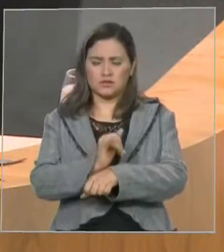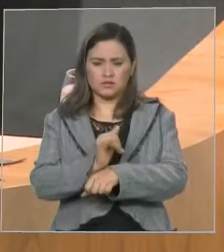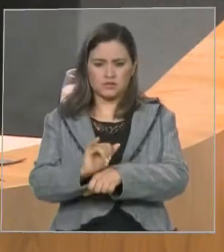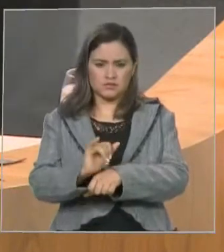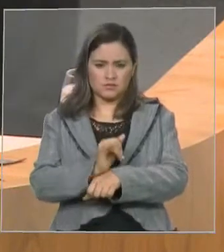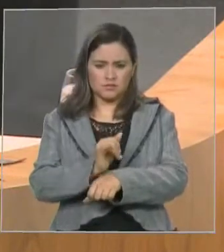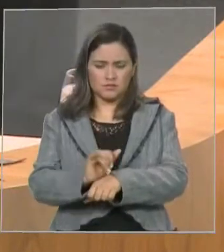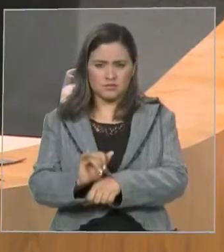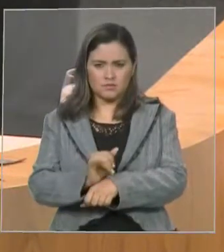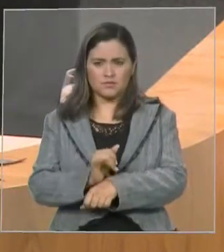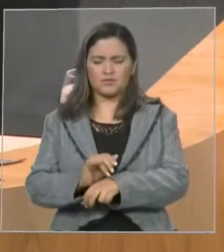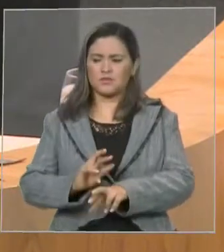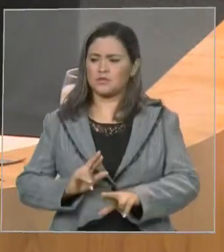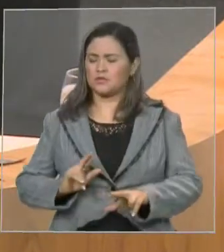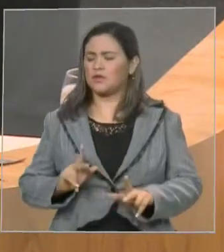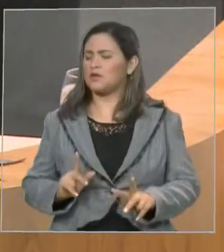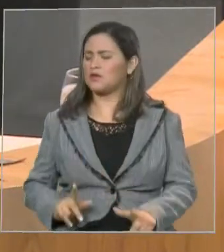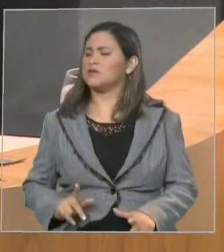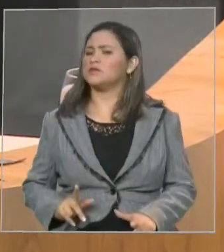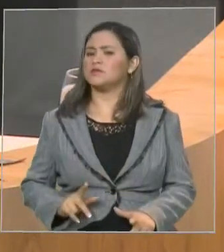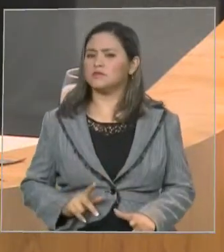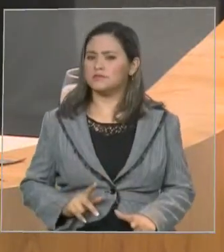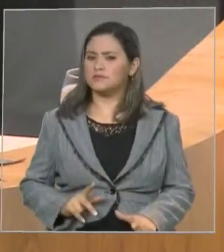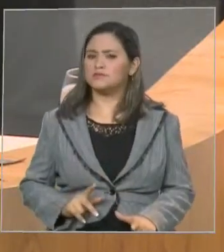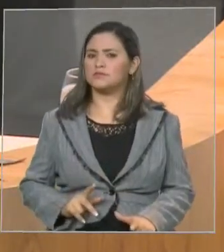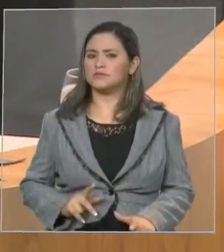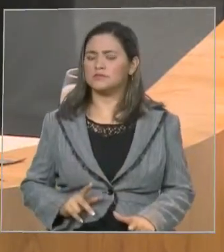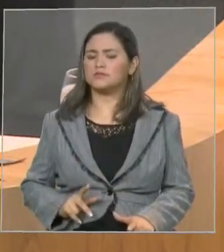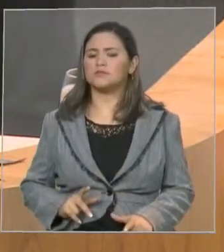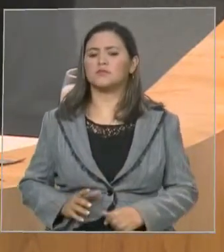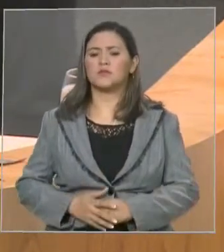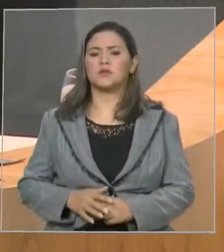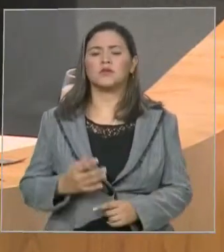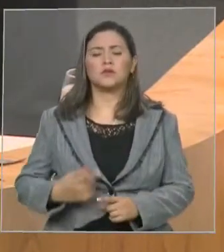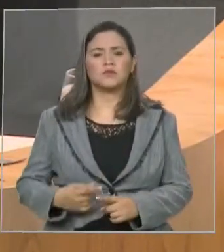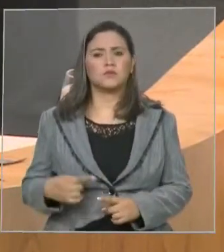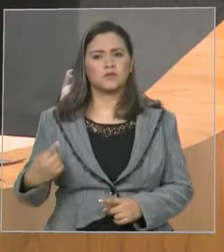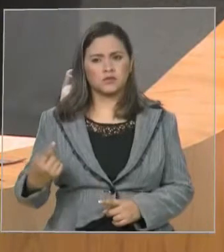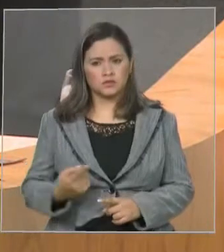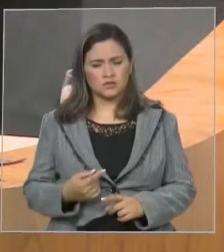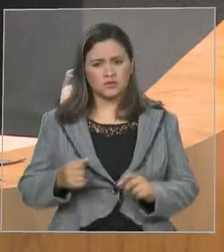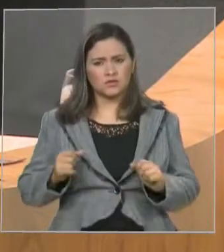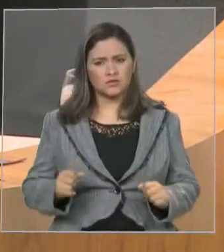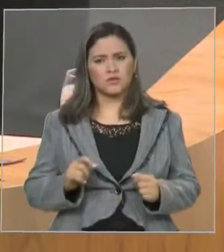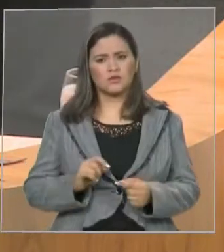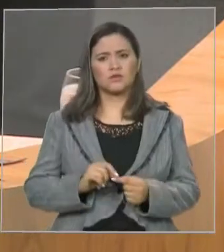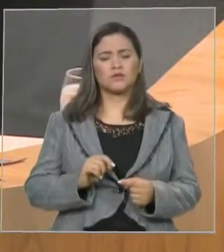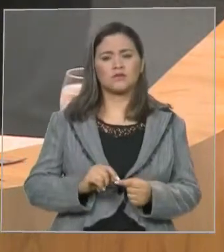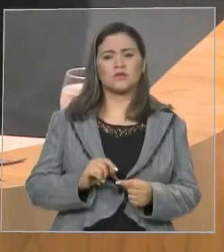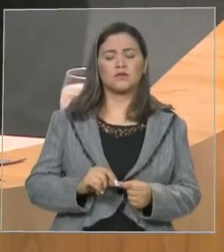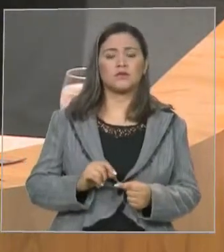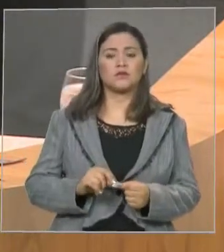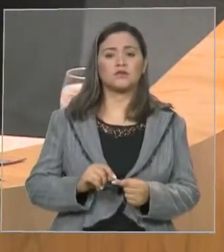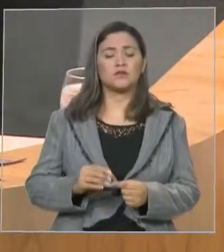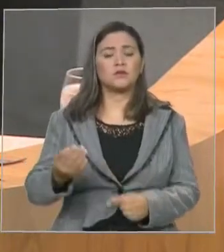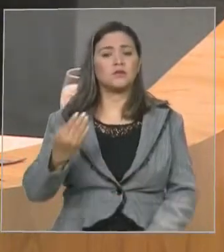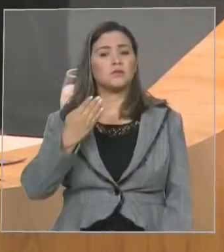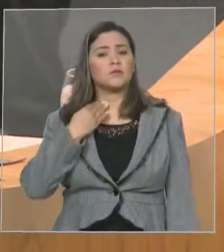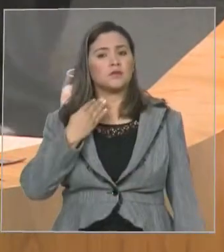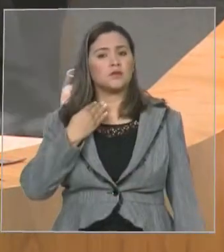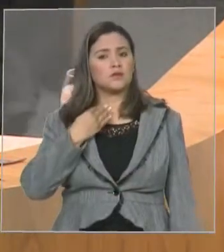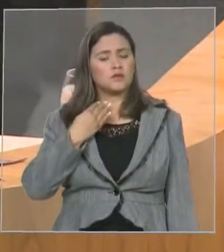permanentes, ações para que, de fato, nós possamos fazer com que as superintendências dos bancos possam realmente se